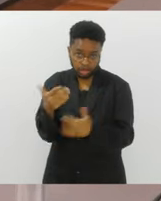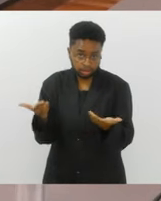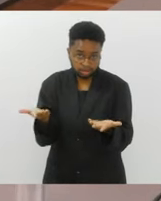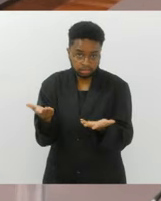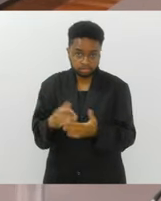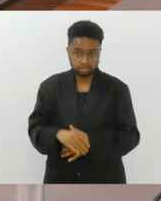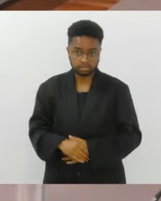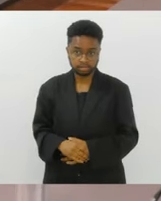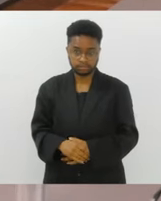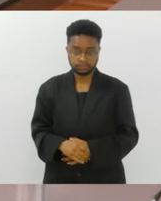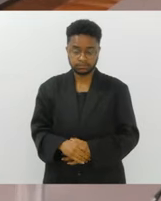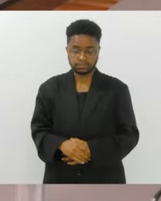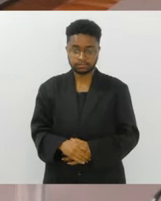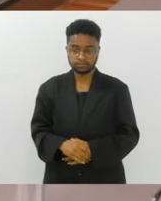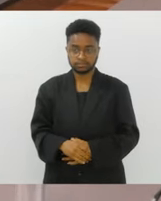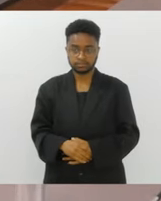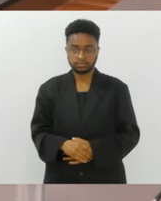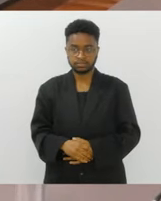Bom,